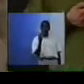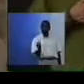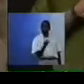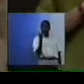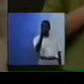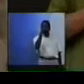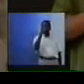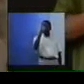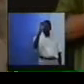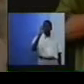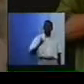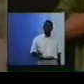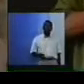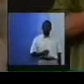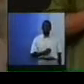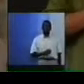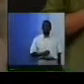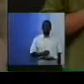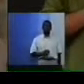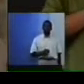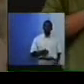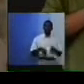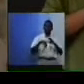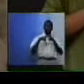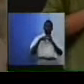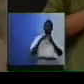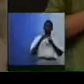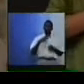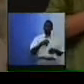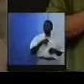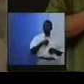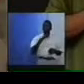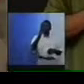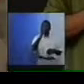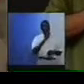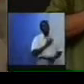Puxa a mão direita e bota no seu coração, sem abrir os olhos.